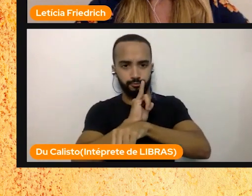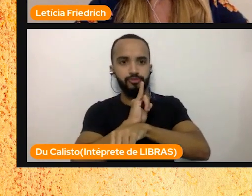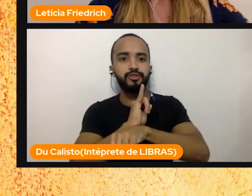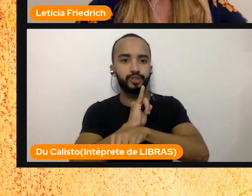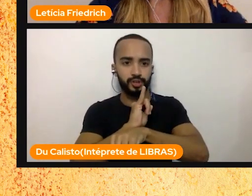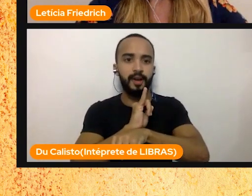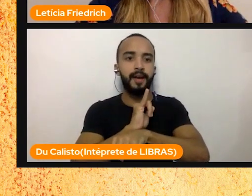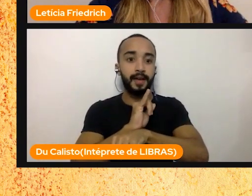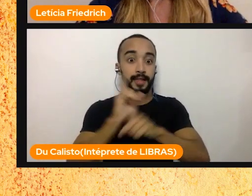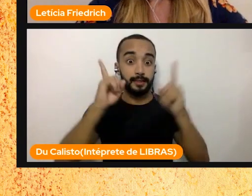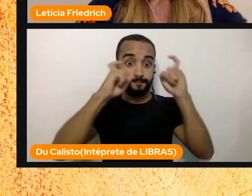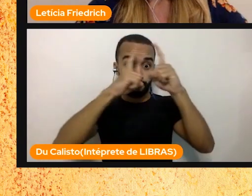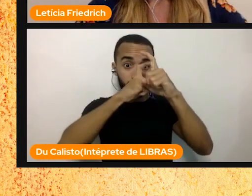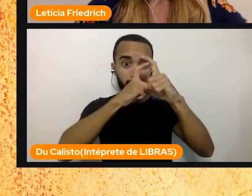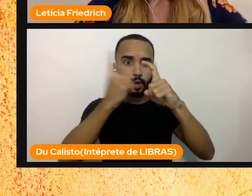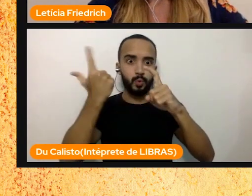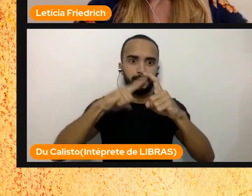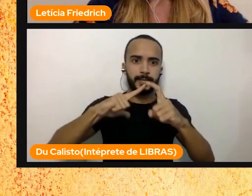dificuldade, vamos dizer assim?